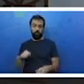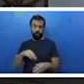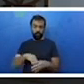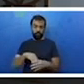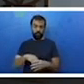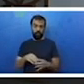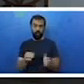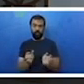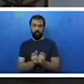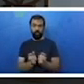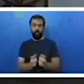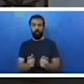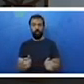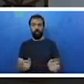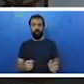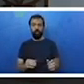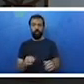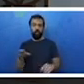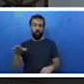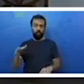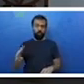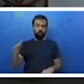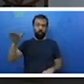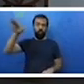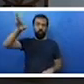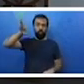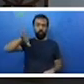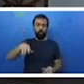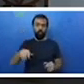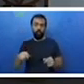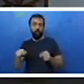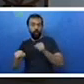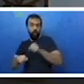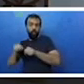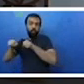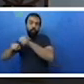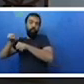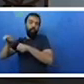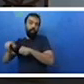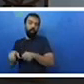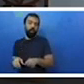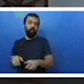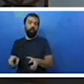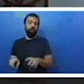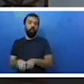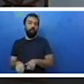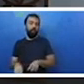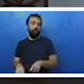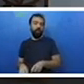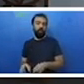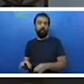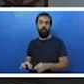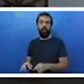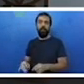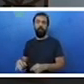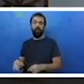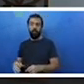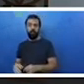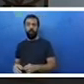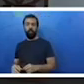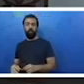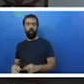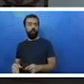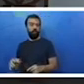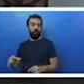as caminhadas de montanha, o ciclismo de montanha, o bungee jump, que já são esportes de alto risco, Bungee jump, paraquedismo,